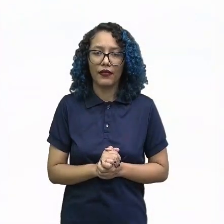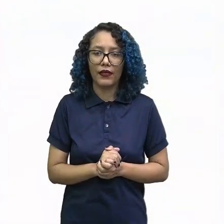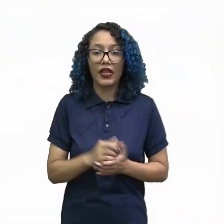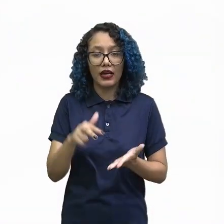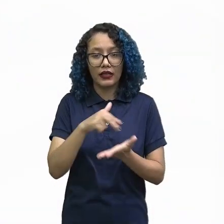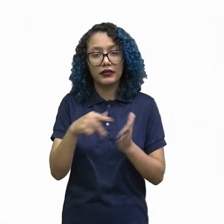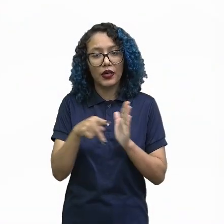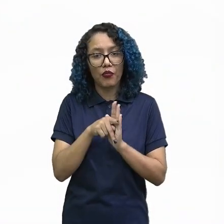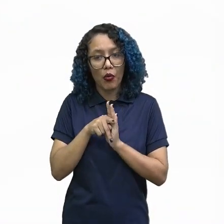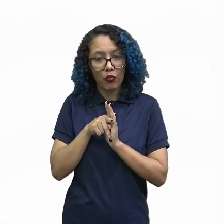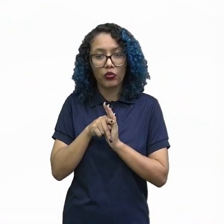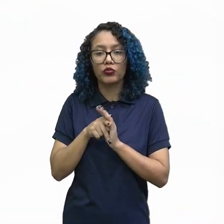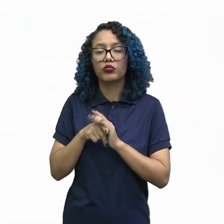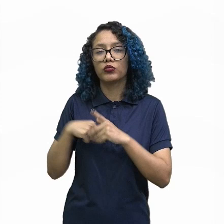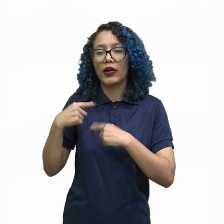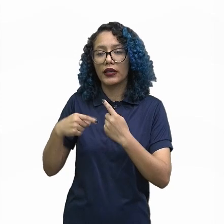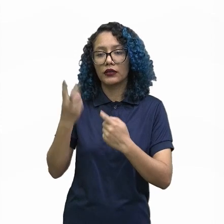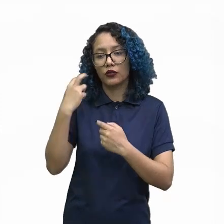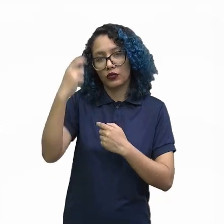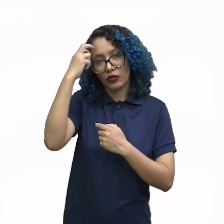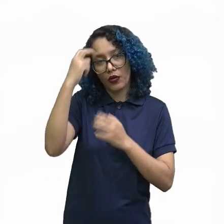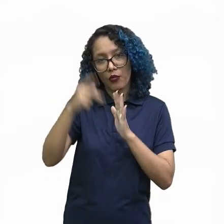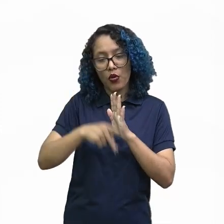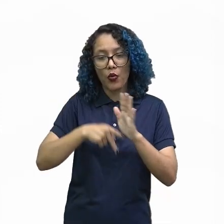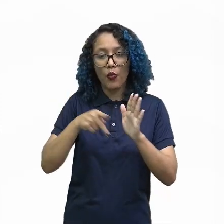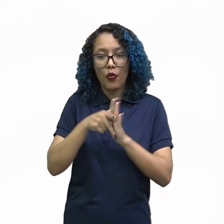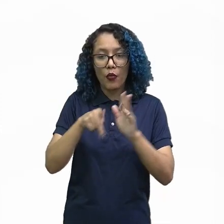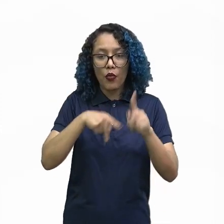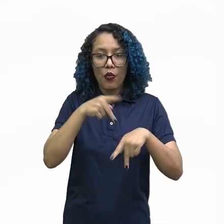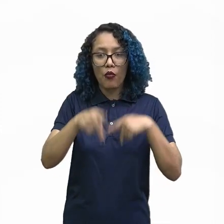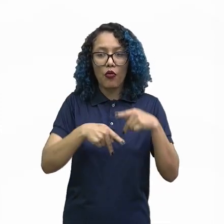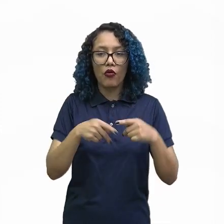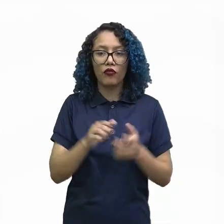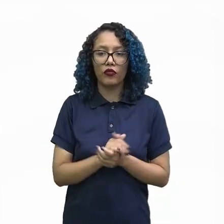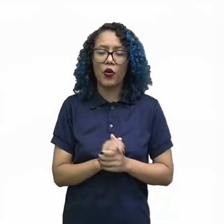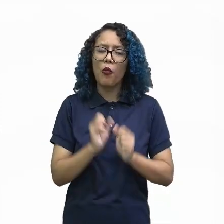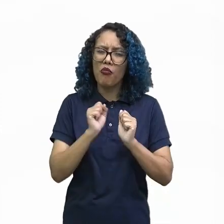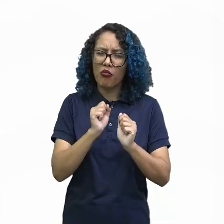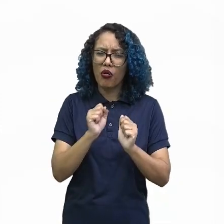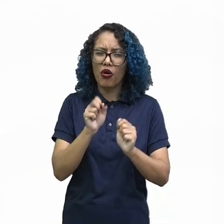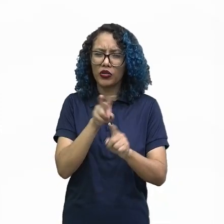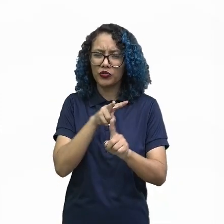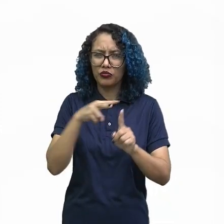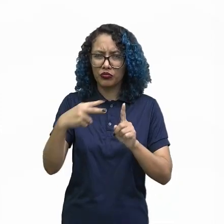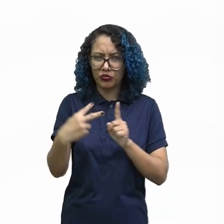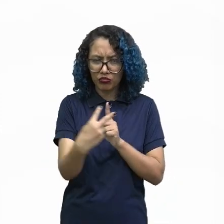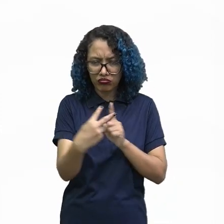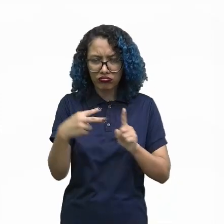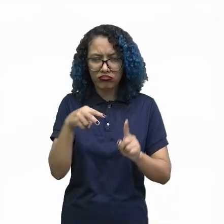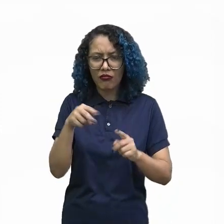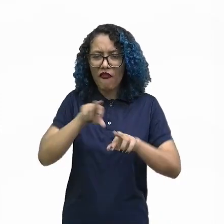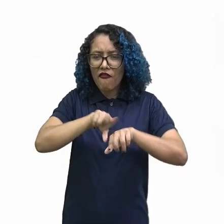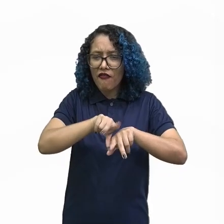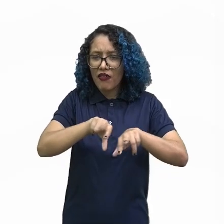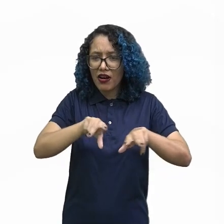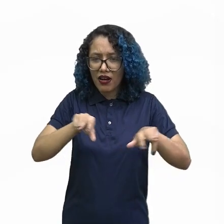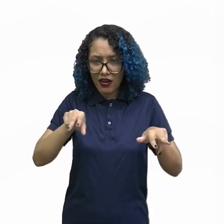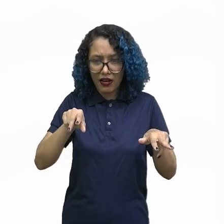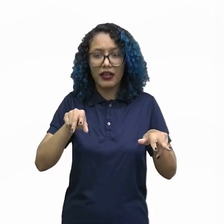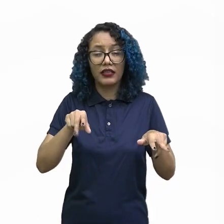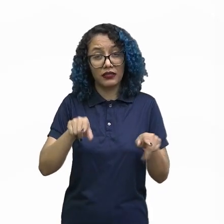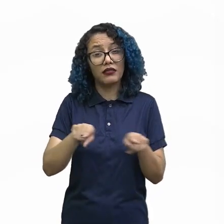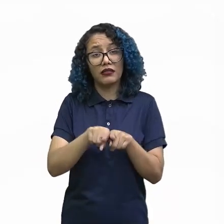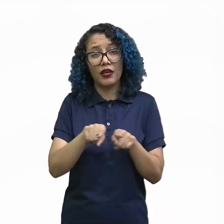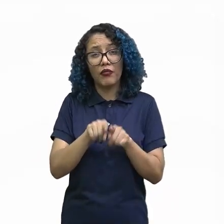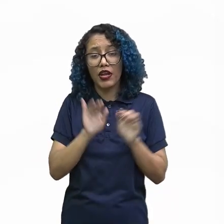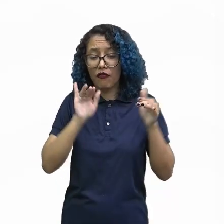herança cultural de um povo. Então, ela pode ser compreendida sobre a ótica de múltiplas abordagens, as quais também são